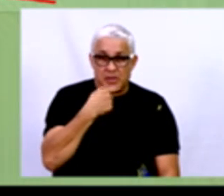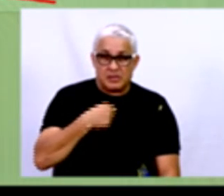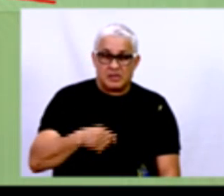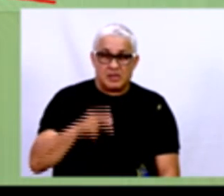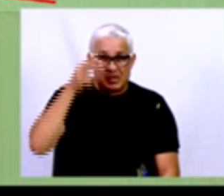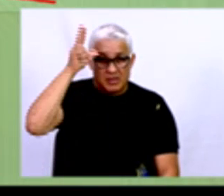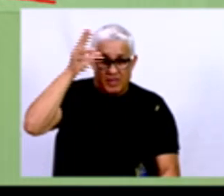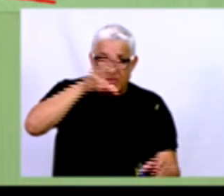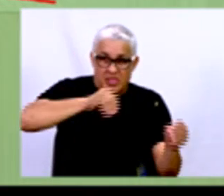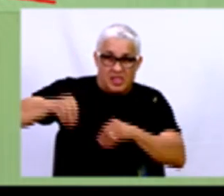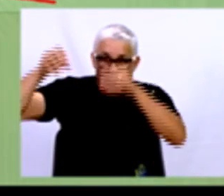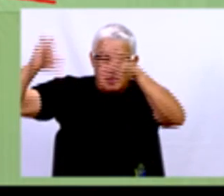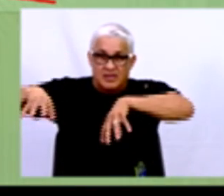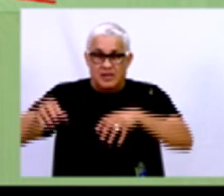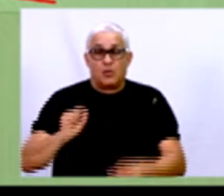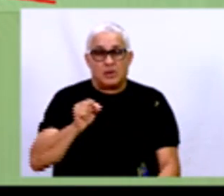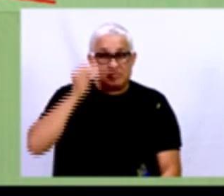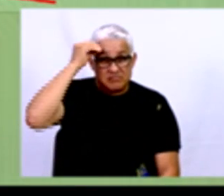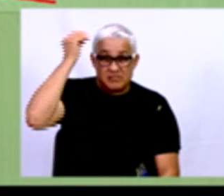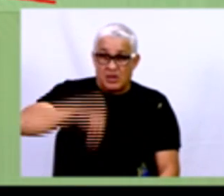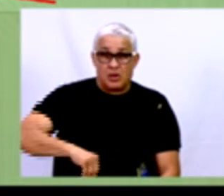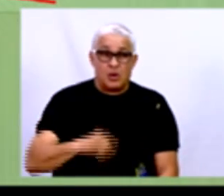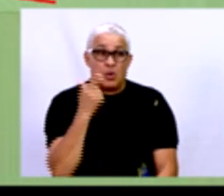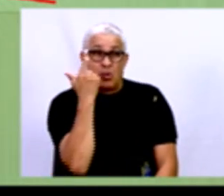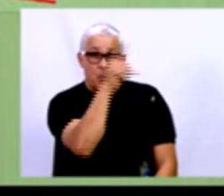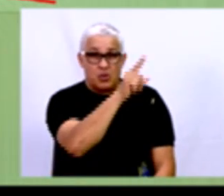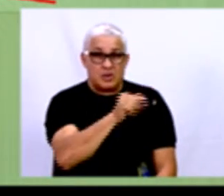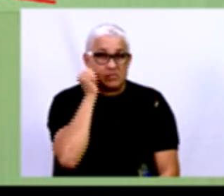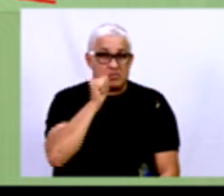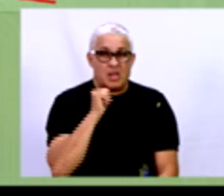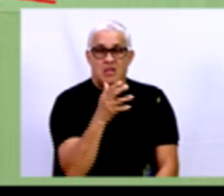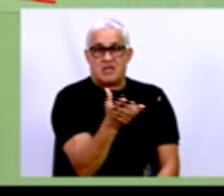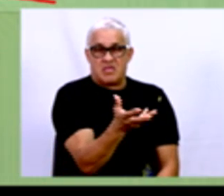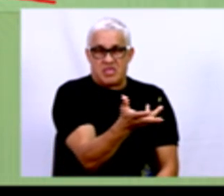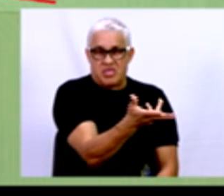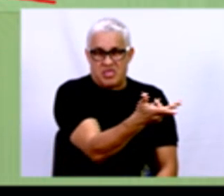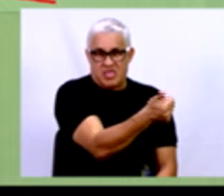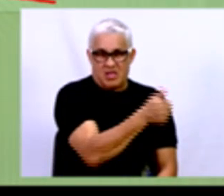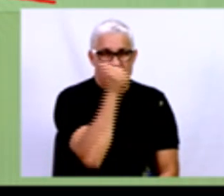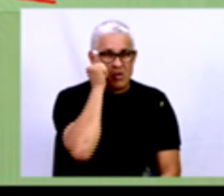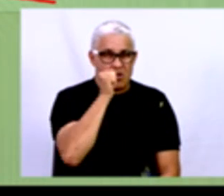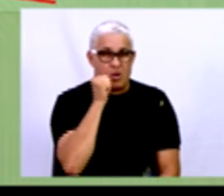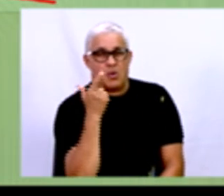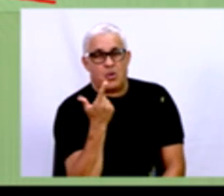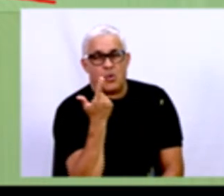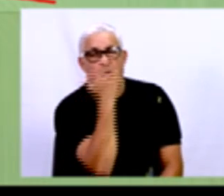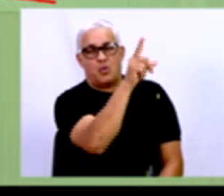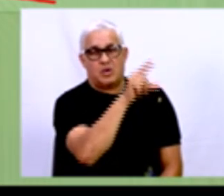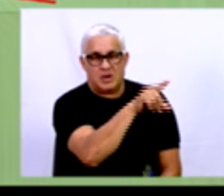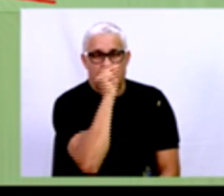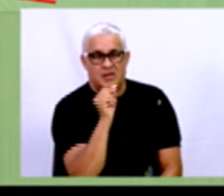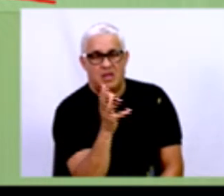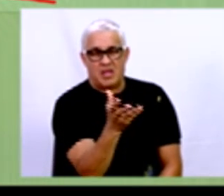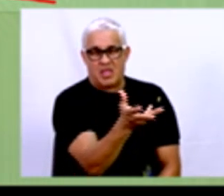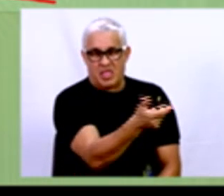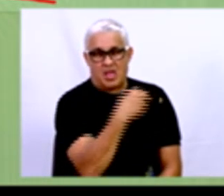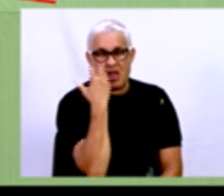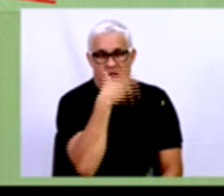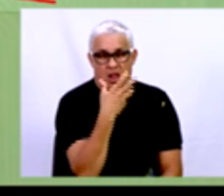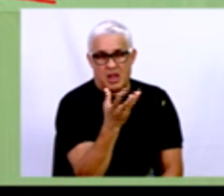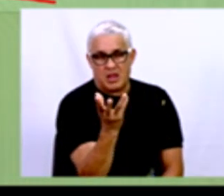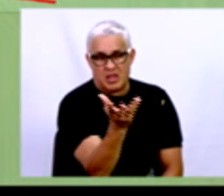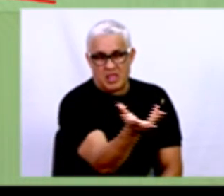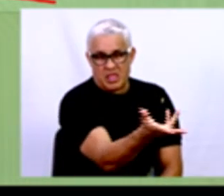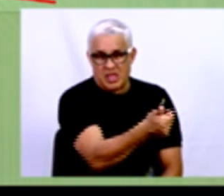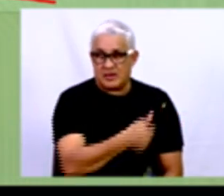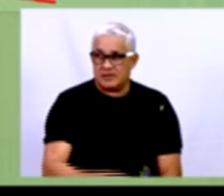chuva, né? Desistir e pregar em outra freguesia, ou seja, partir para outra, escolher outra menina para cantar, né?